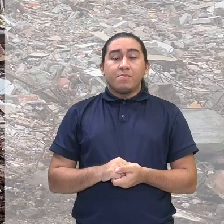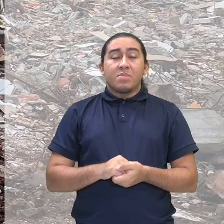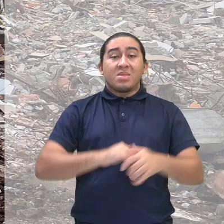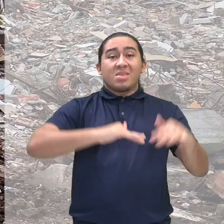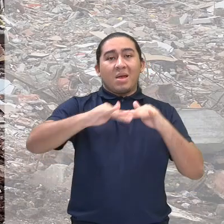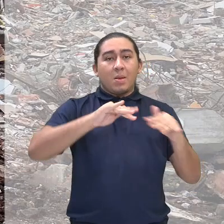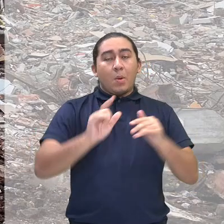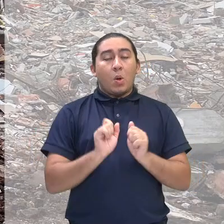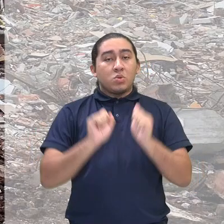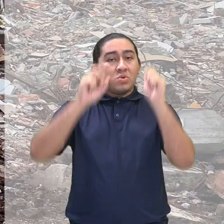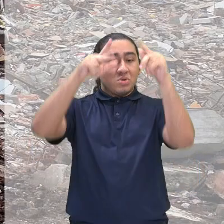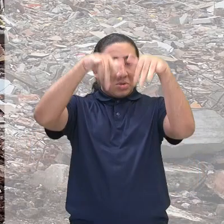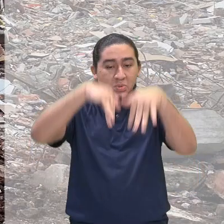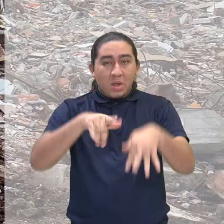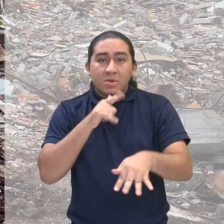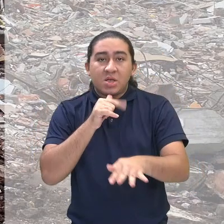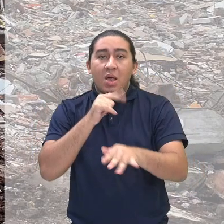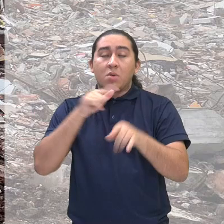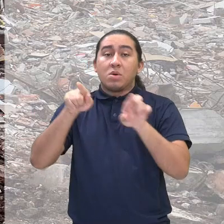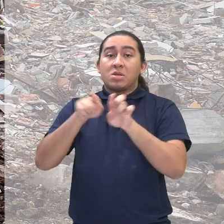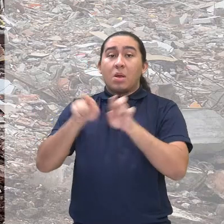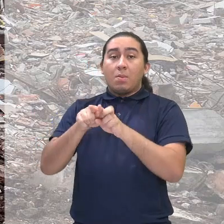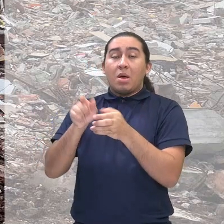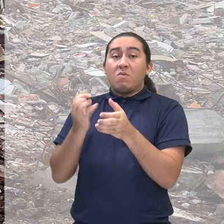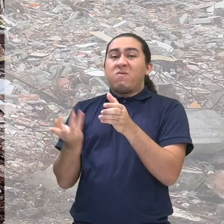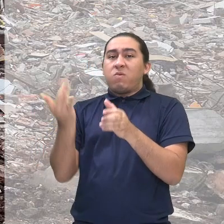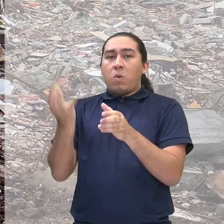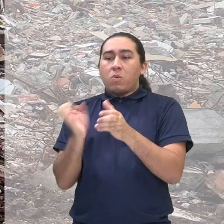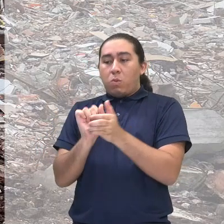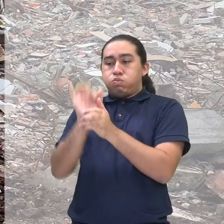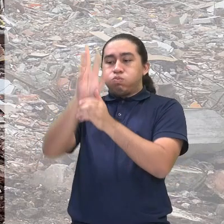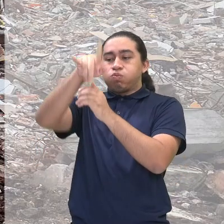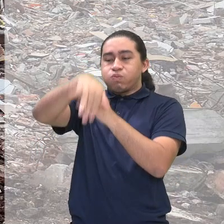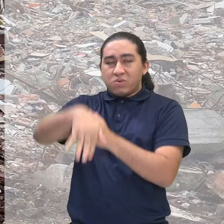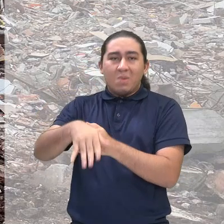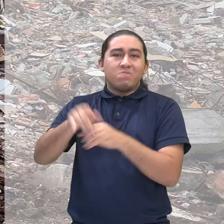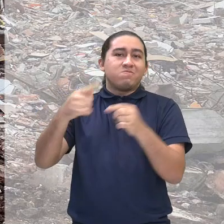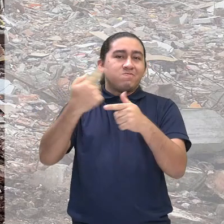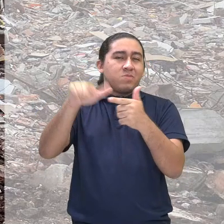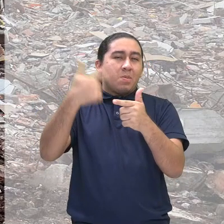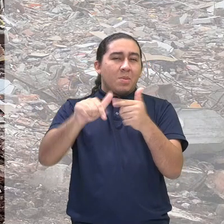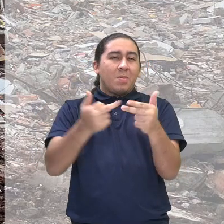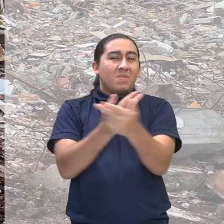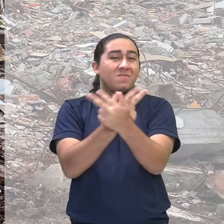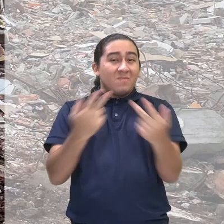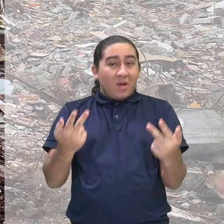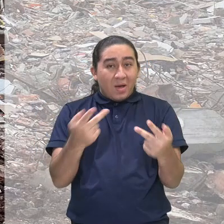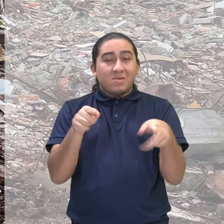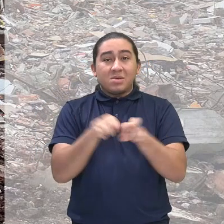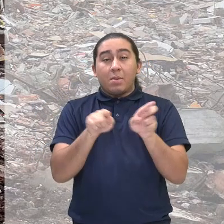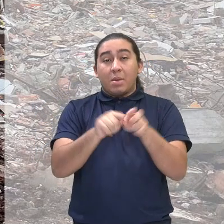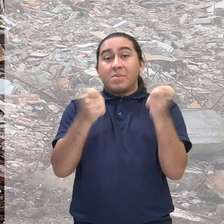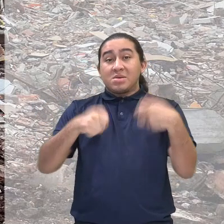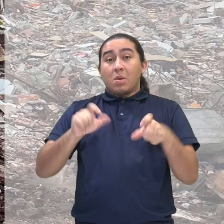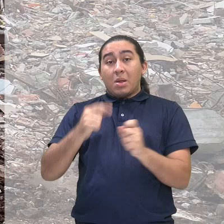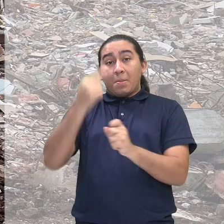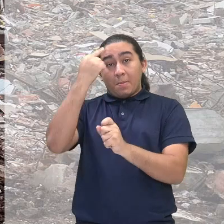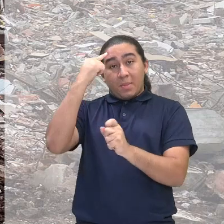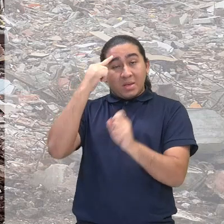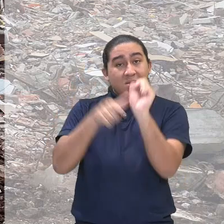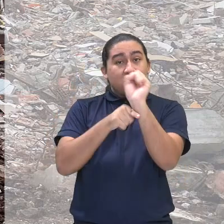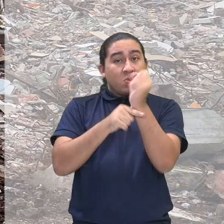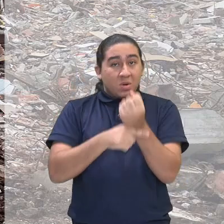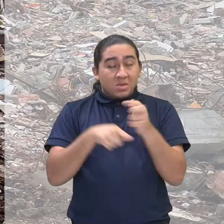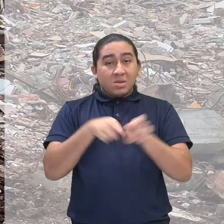erupções vulcânicas podem causar grandes desastres, afetando a vida das pessoas e exigindo medidas de segurança e